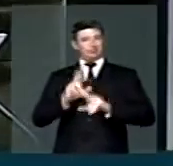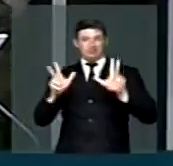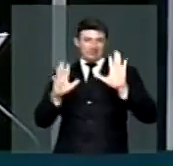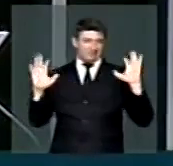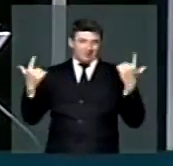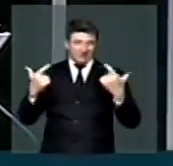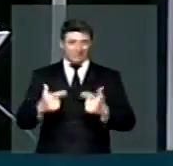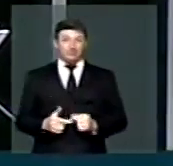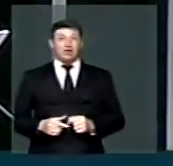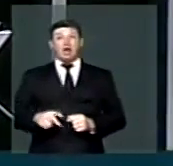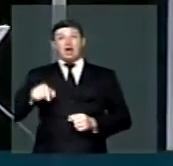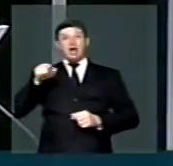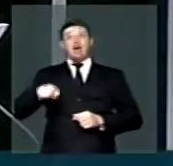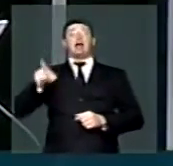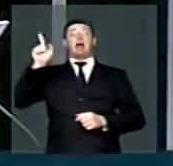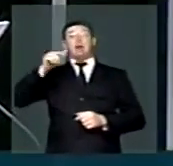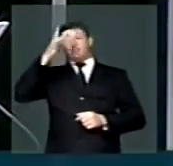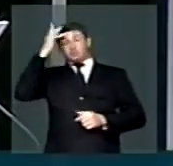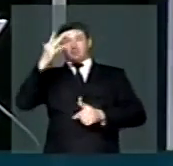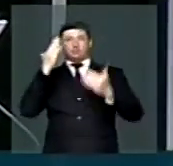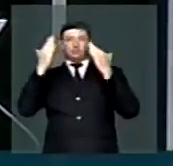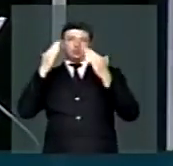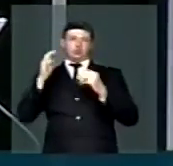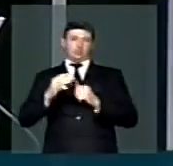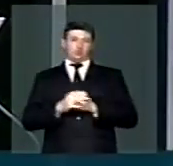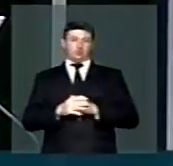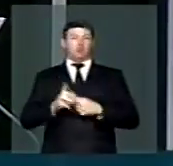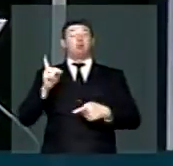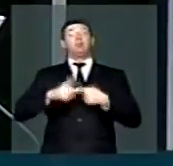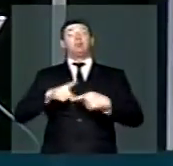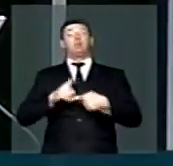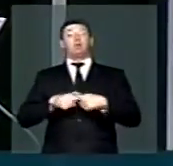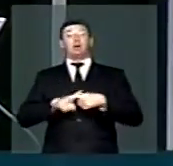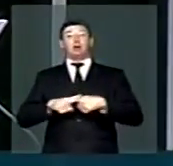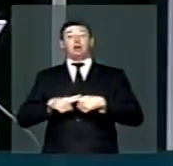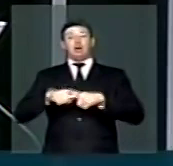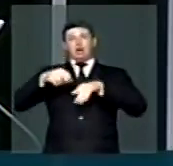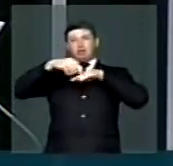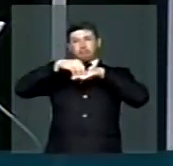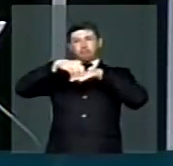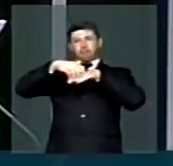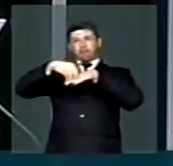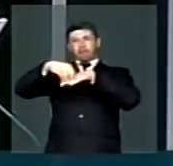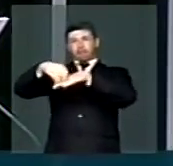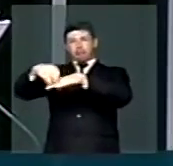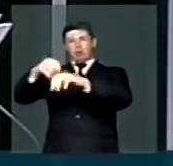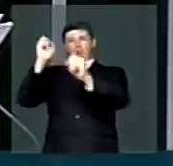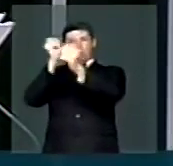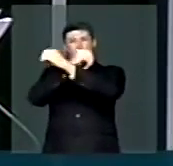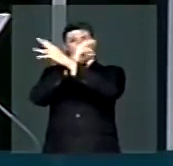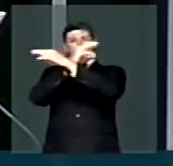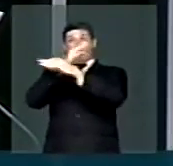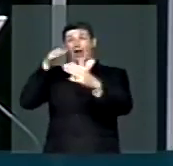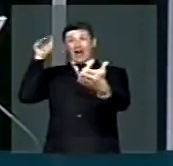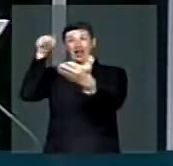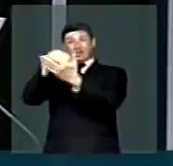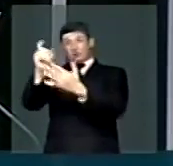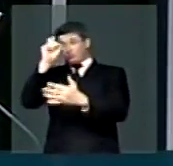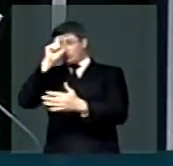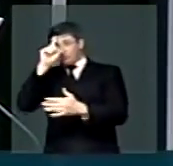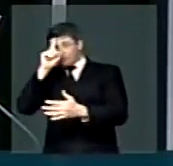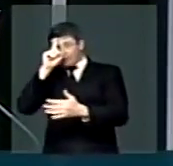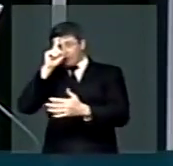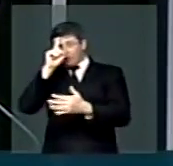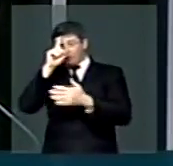maioria deles são verdadeiros psicólogos. Haja visto que durante o trajeto até o hospital, ou até o